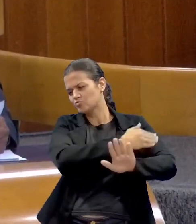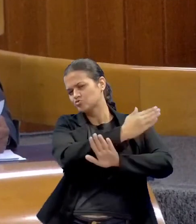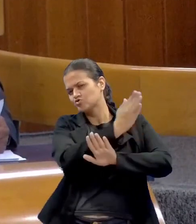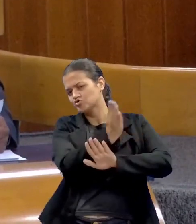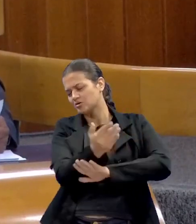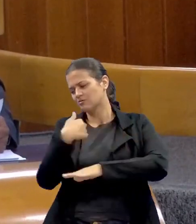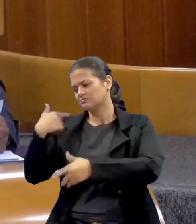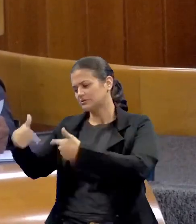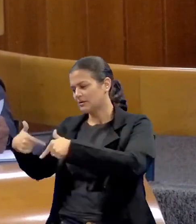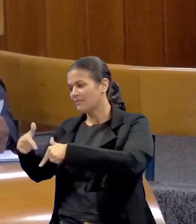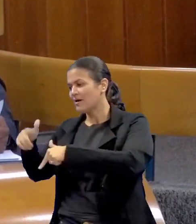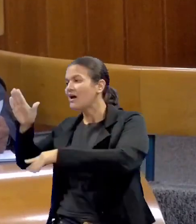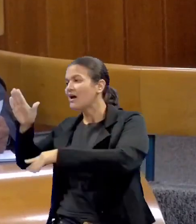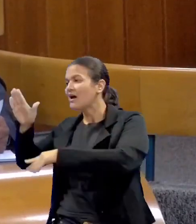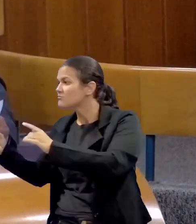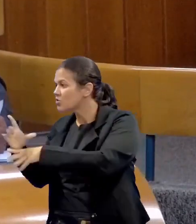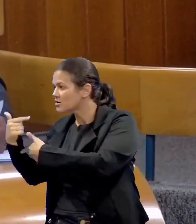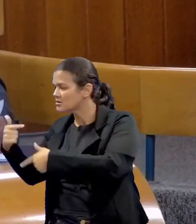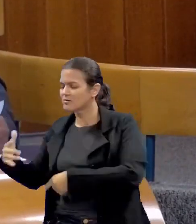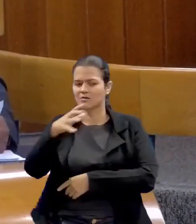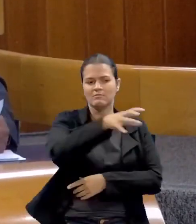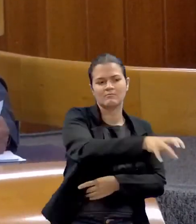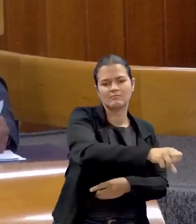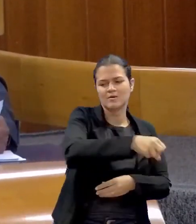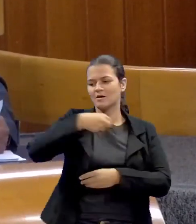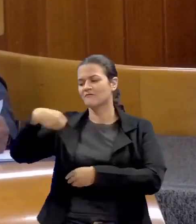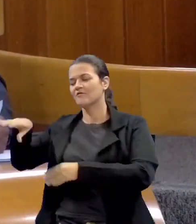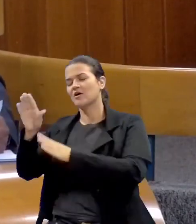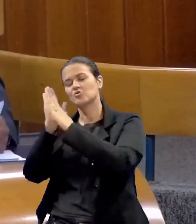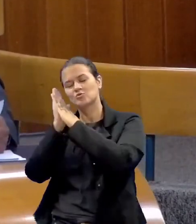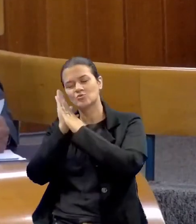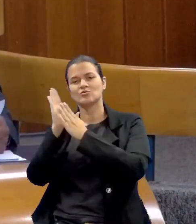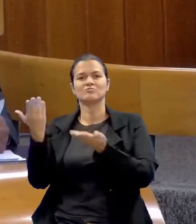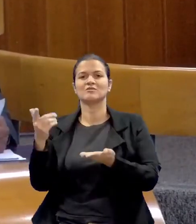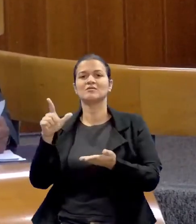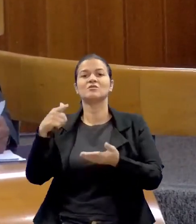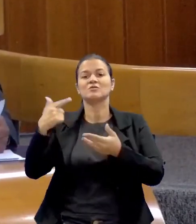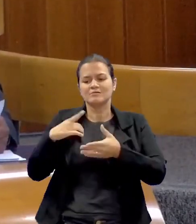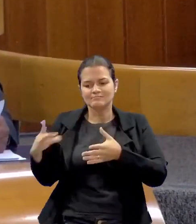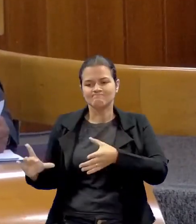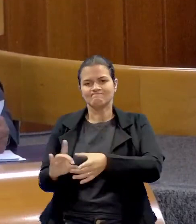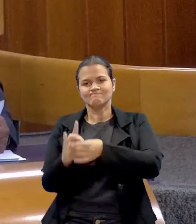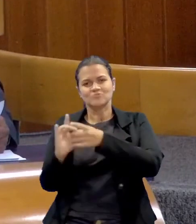e à tarde pegar o seu idoso e levar para casa para não acabar o vínculo familiar.